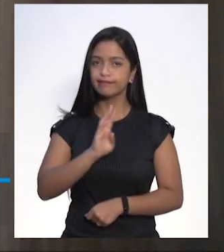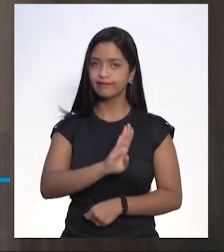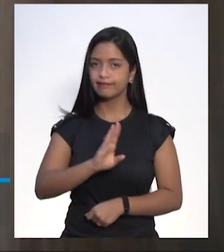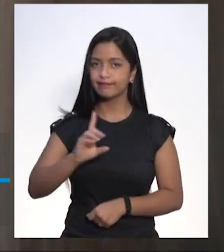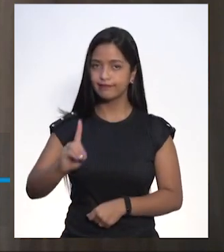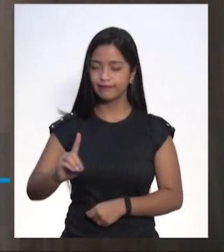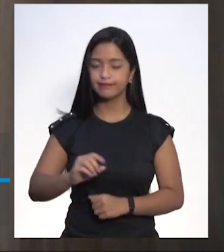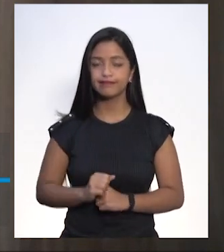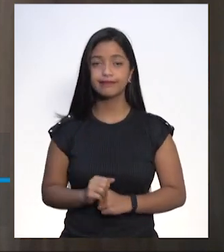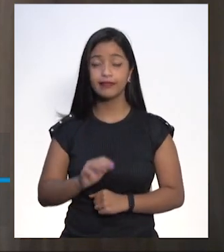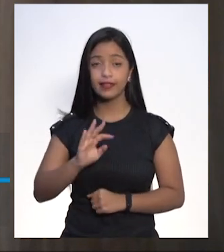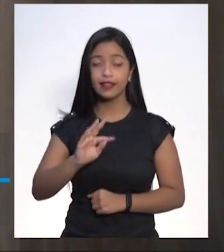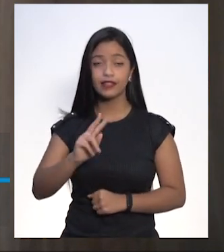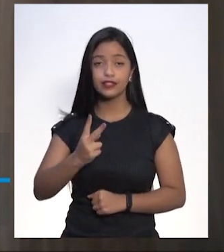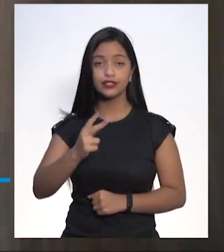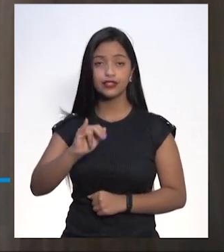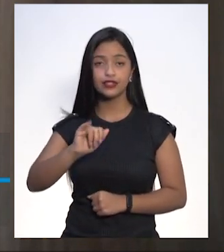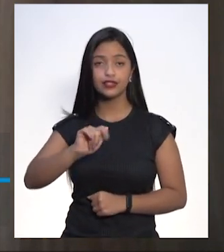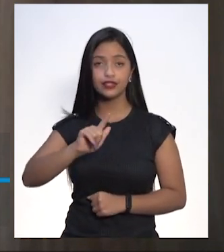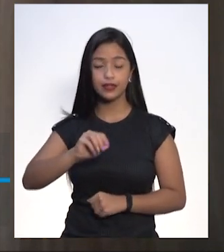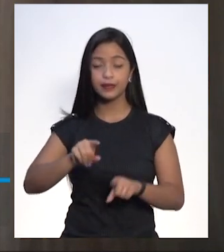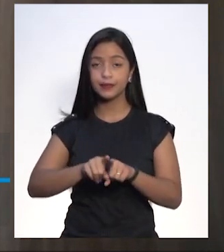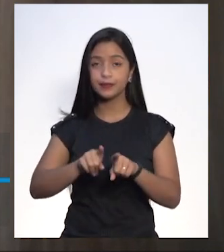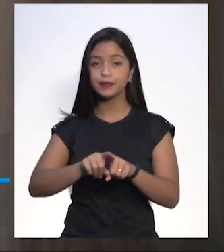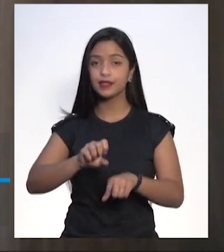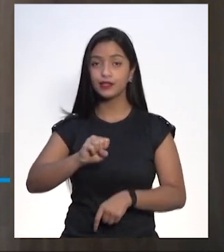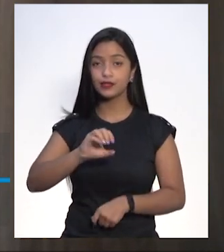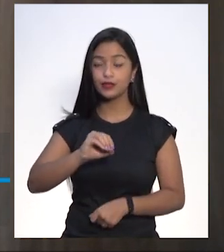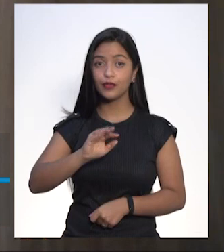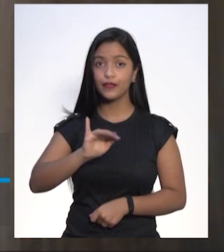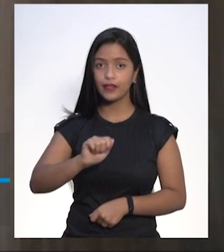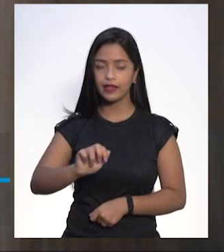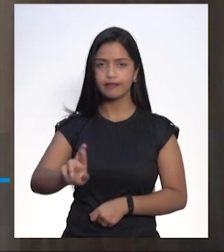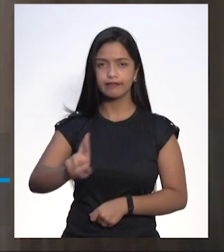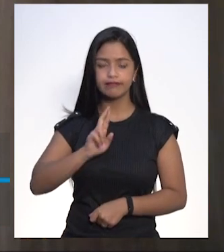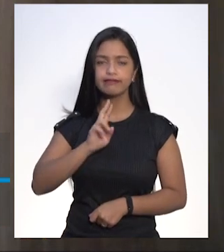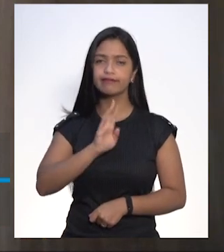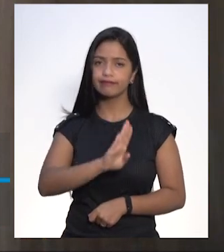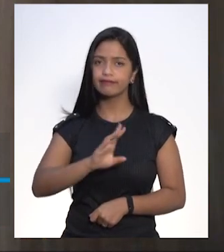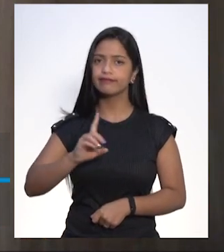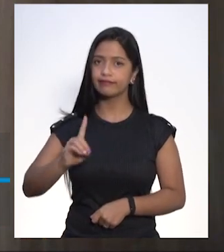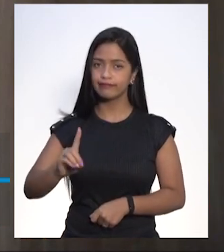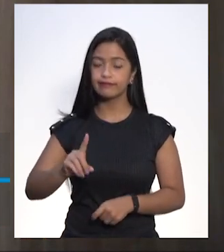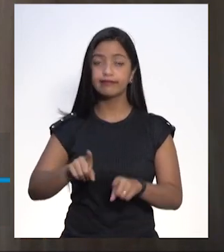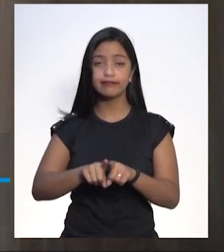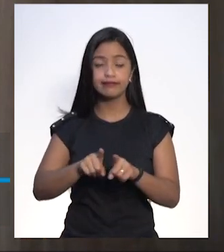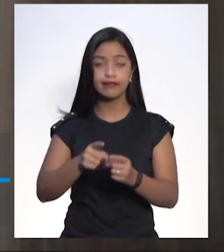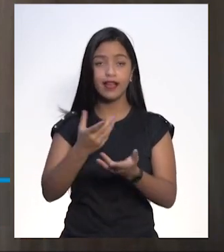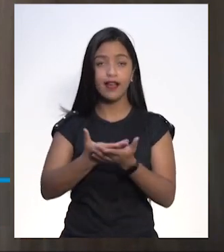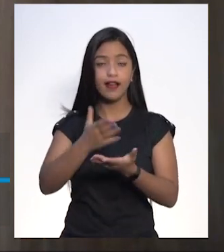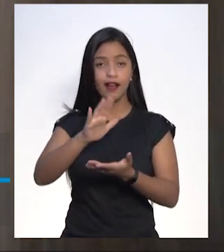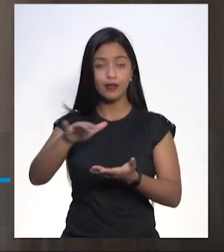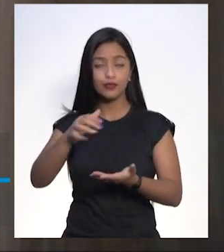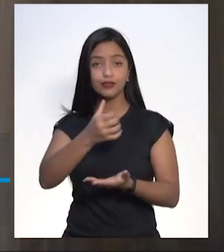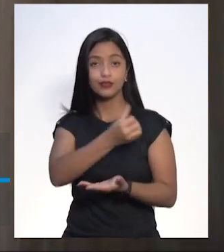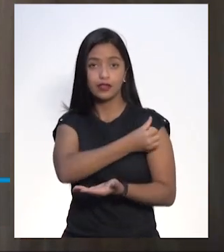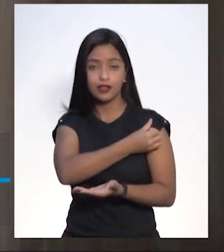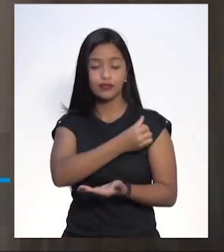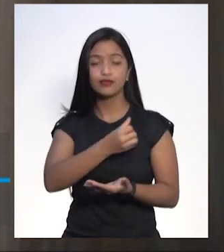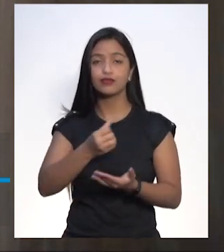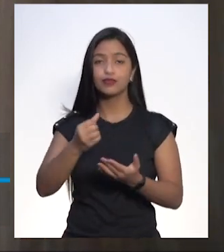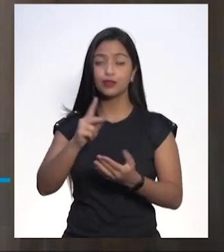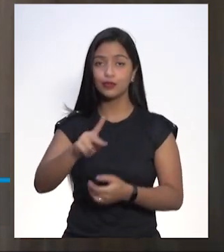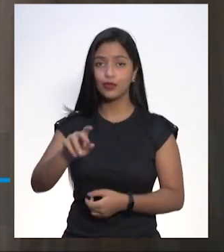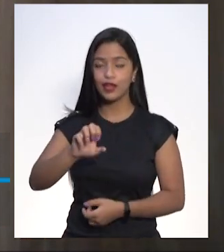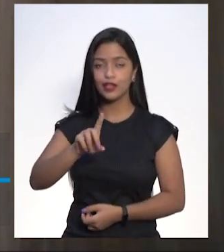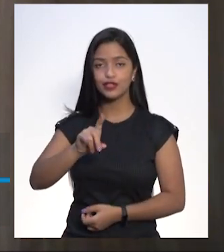Ian e Sofia, da Escola Marina Sintra, B e D. E os alunos do 6º ano da Escola Lene, do professor